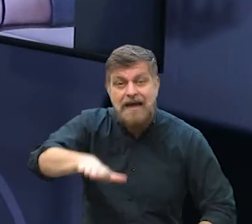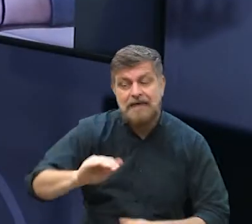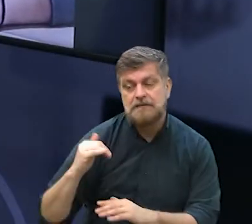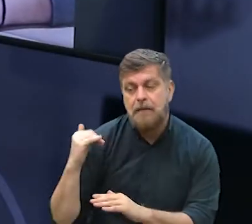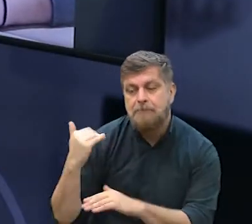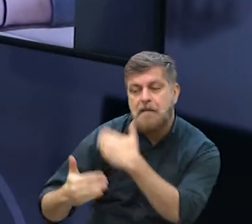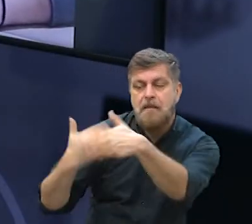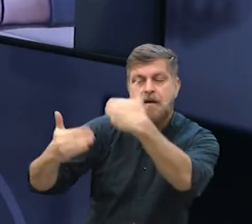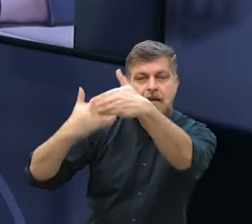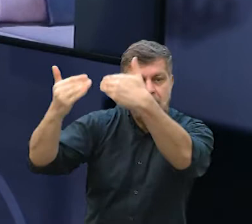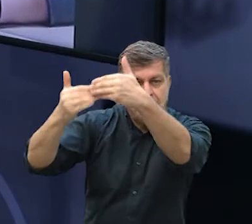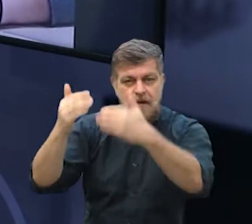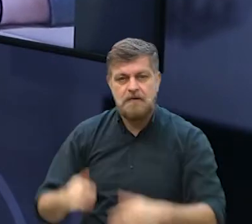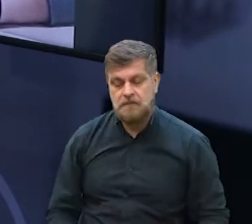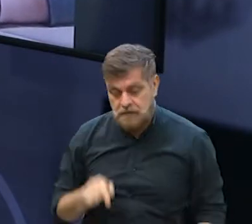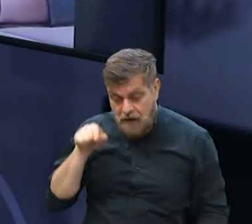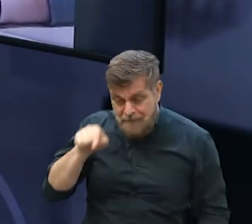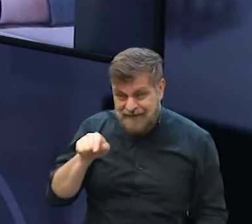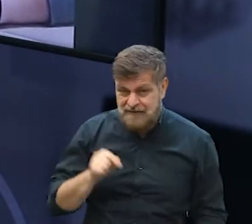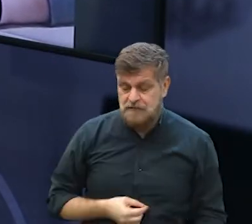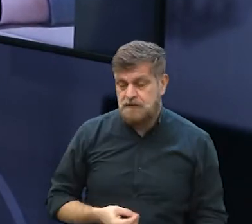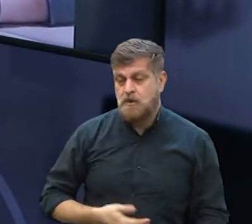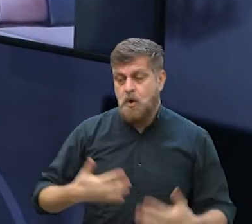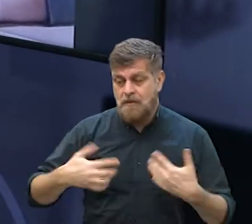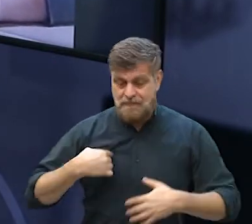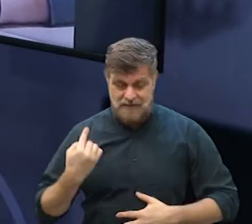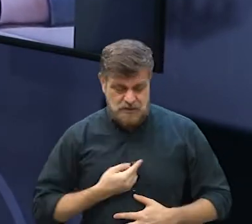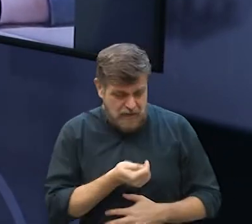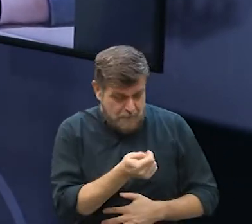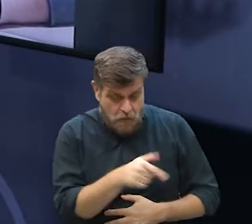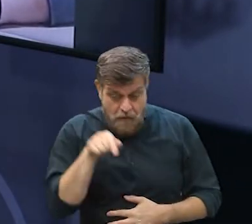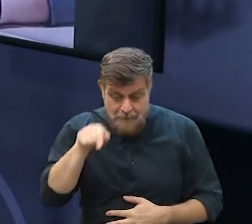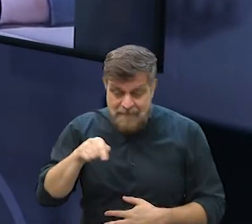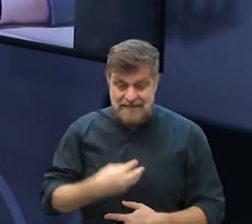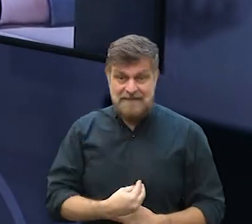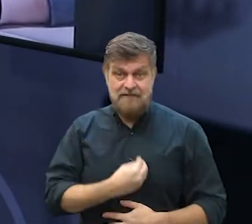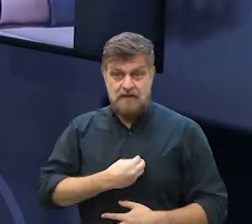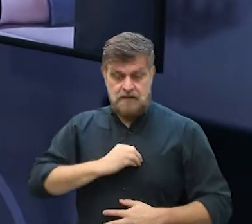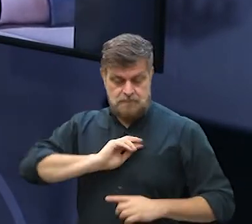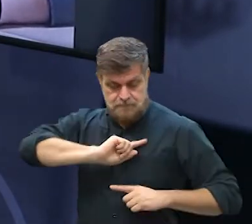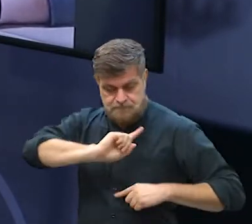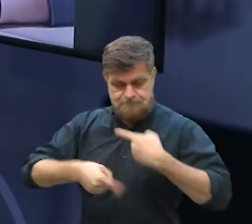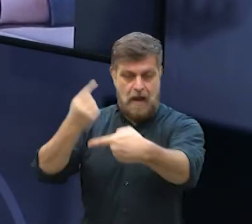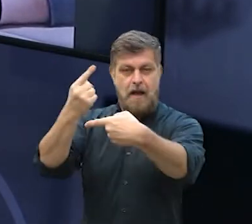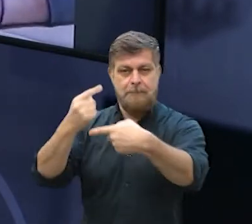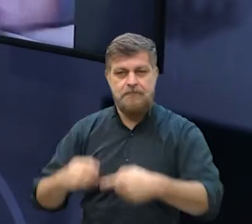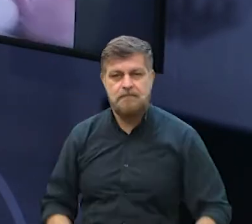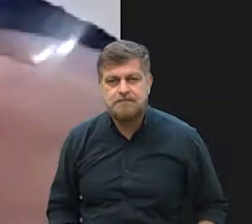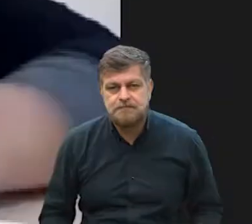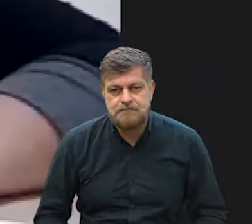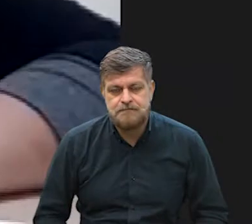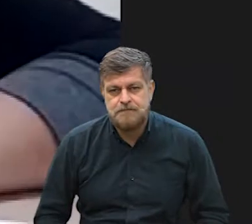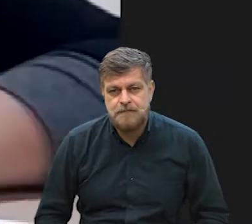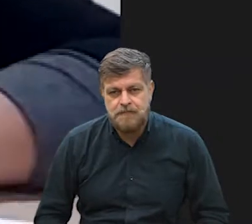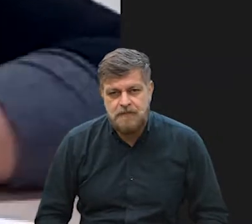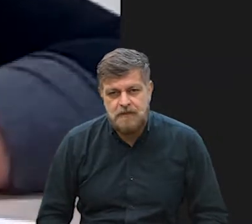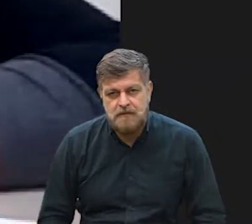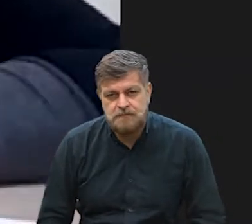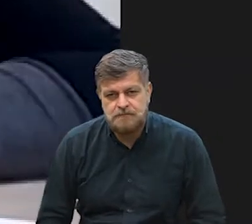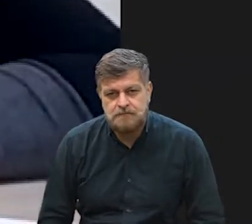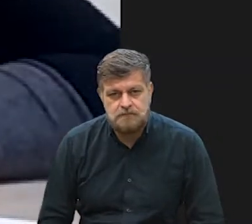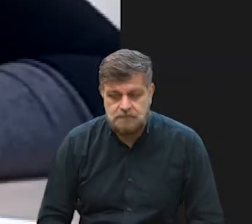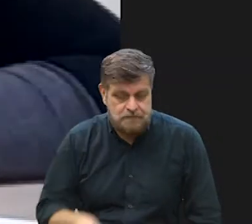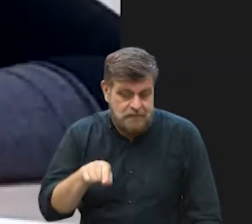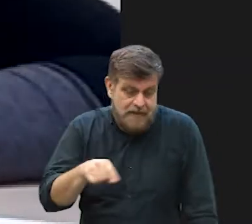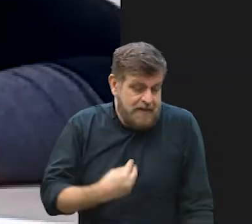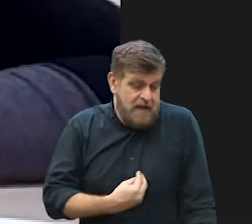desenvolver? Para ela é muito, para a gente pode ser pouco, mas para ela é tudo na vida, né? Sim, sim. É